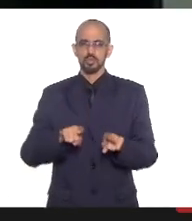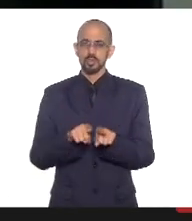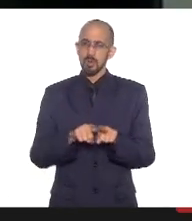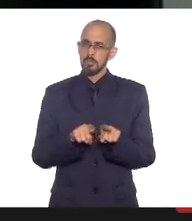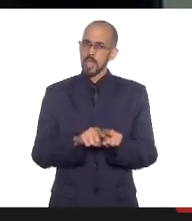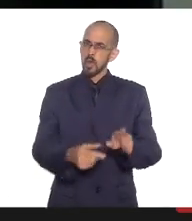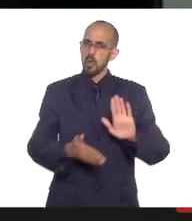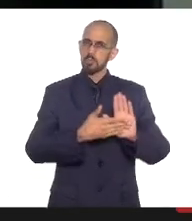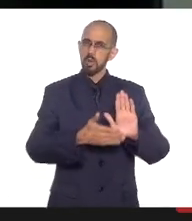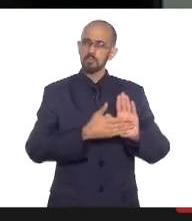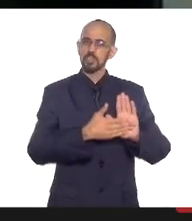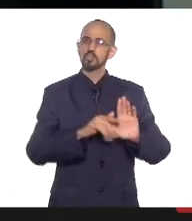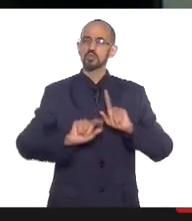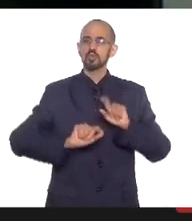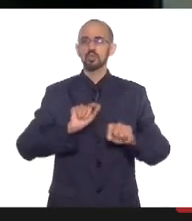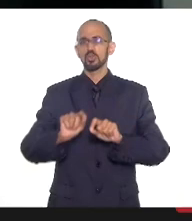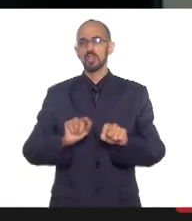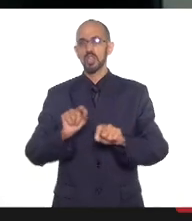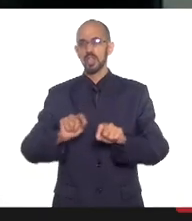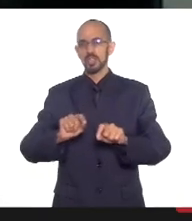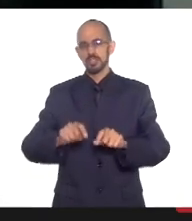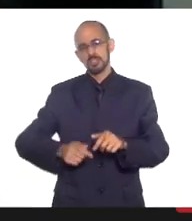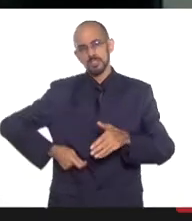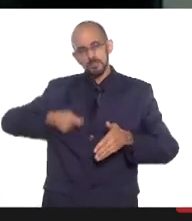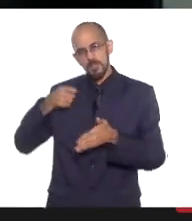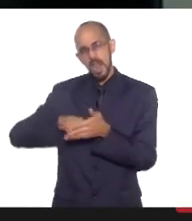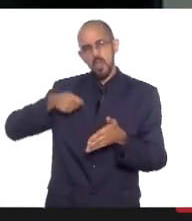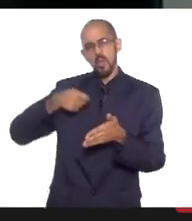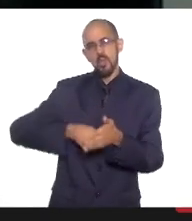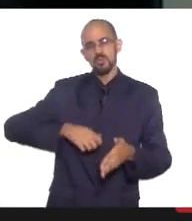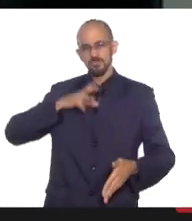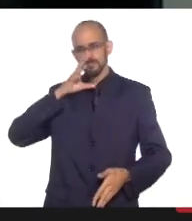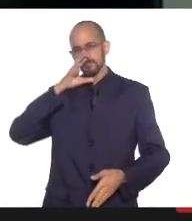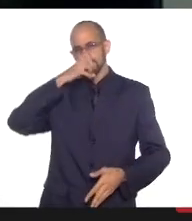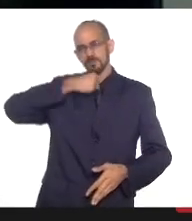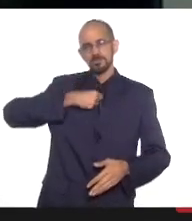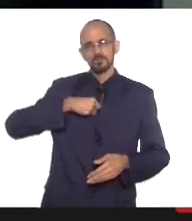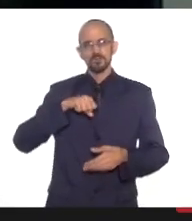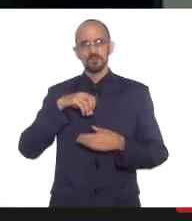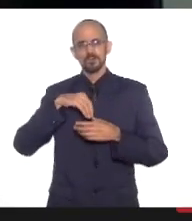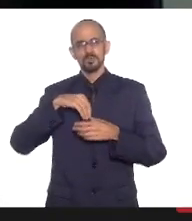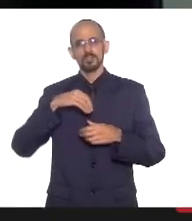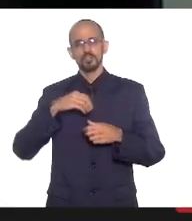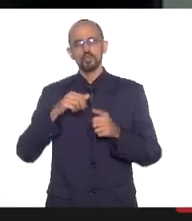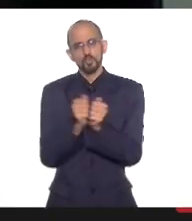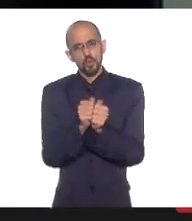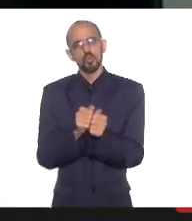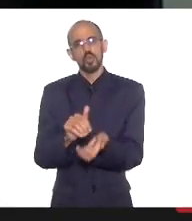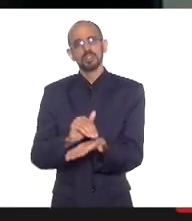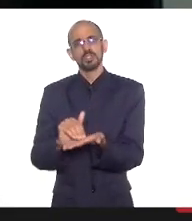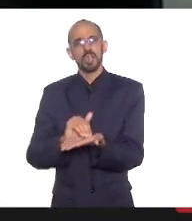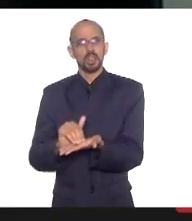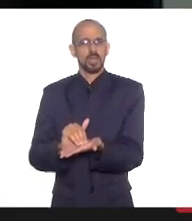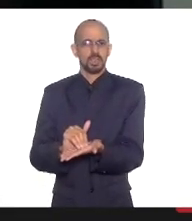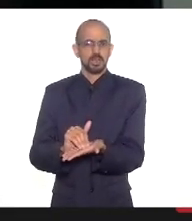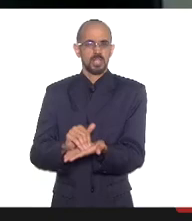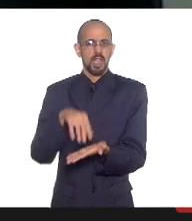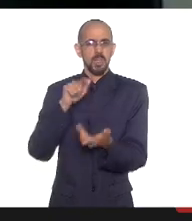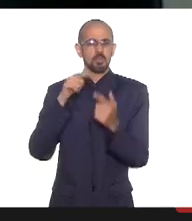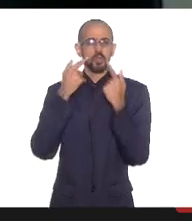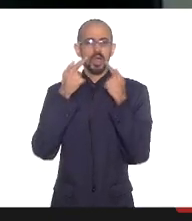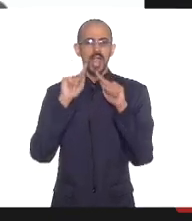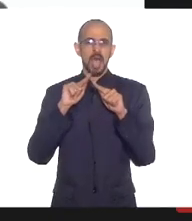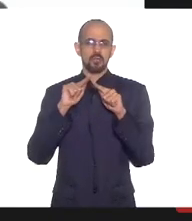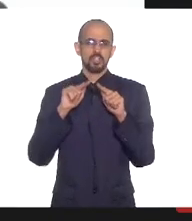Doutor Mário descer aqui também uma frente de resistência dessa secretaria é muito grave estamos no quinto